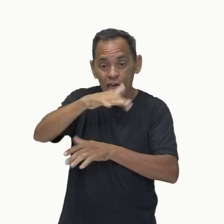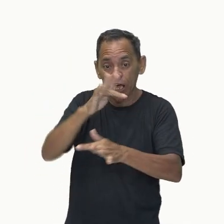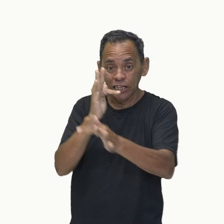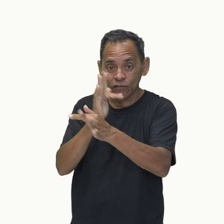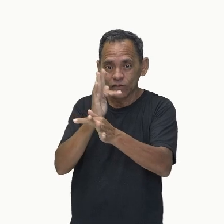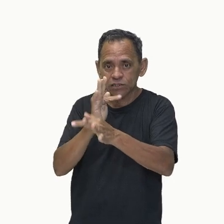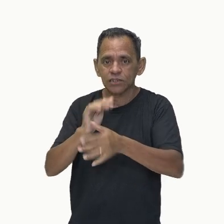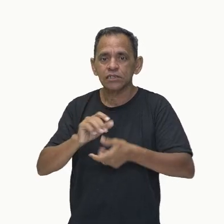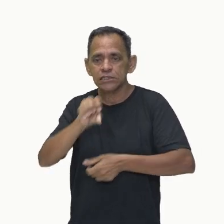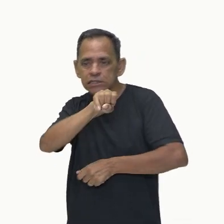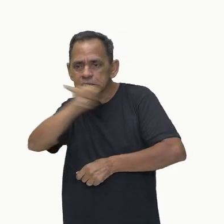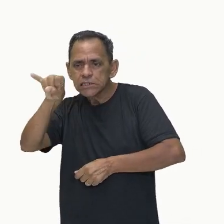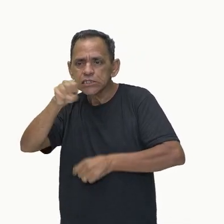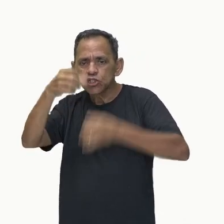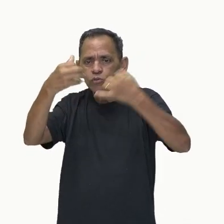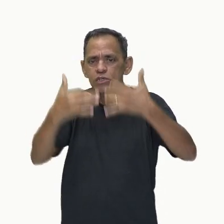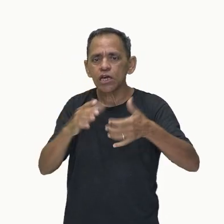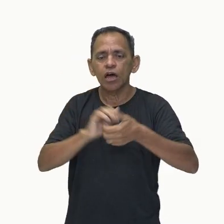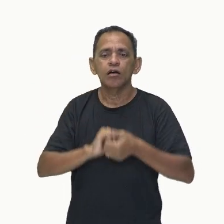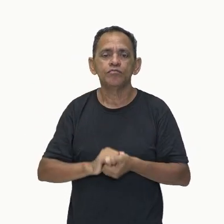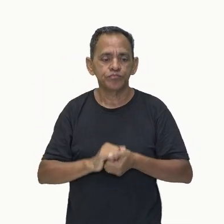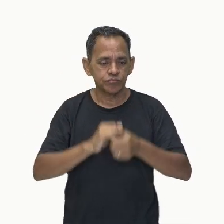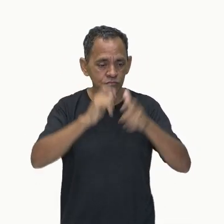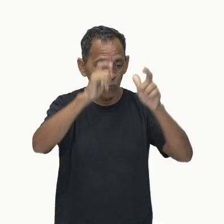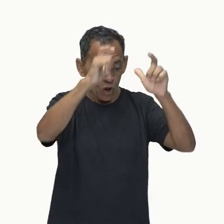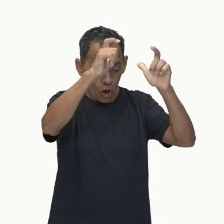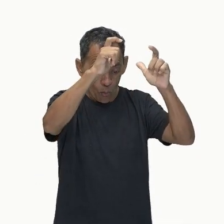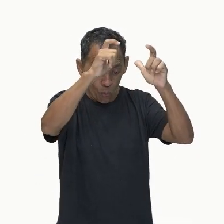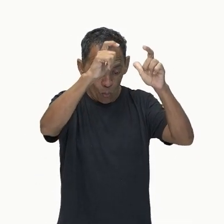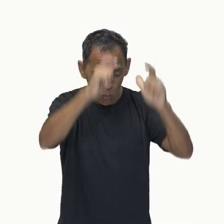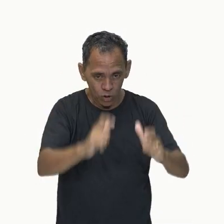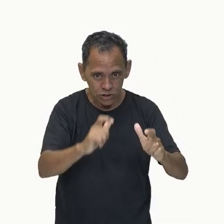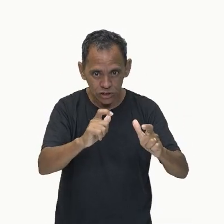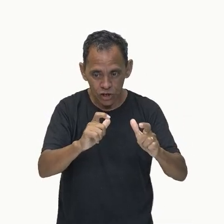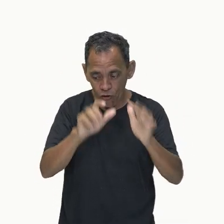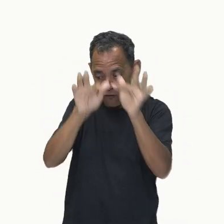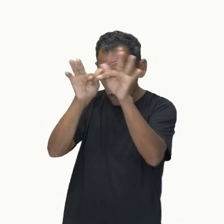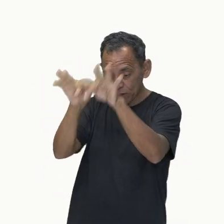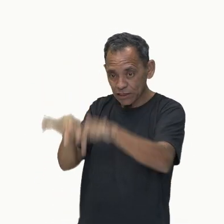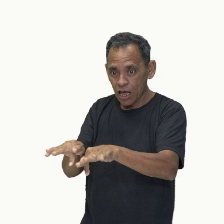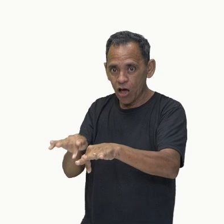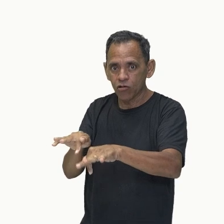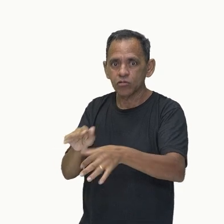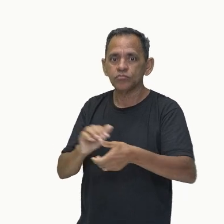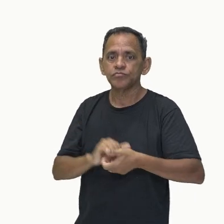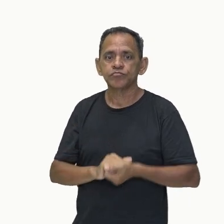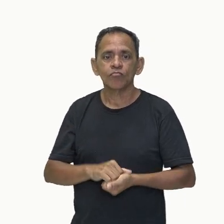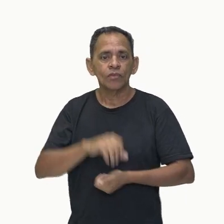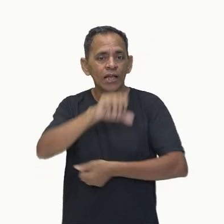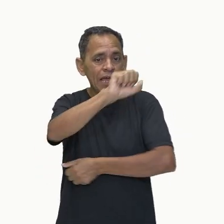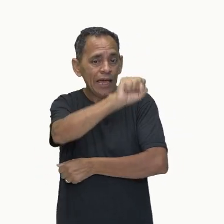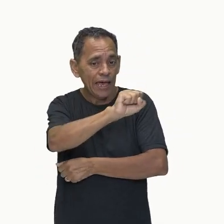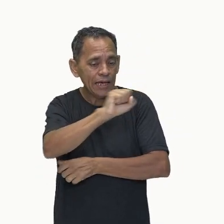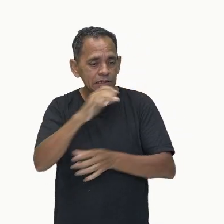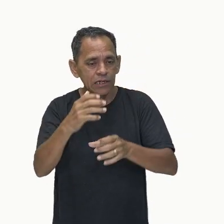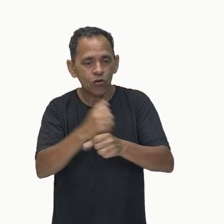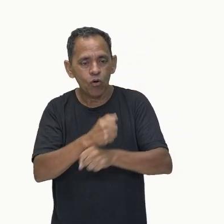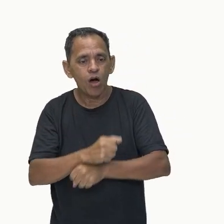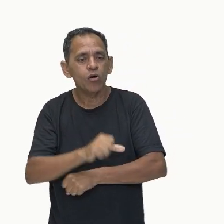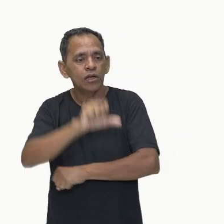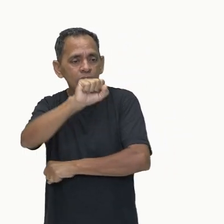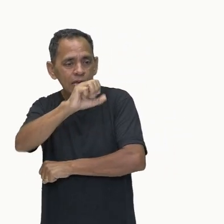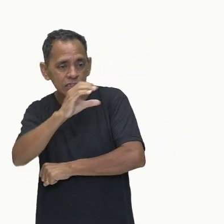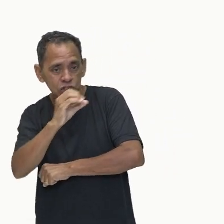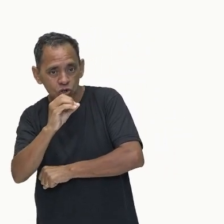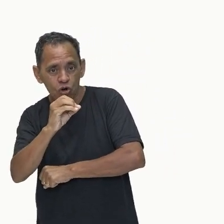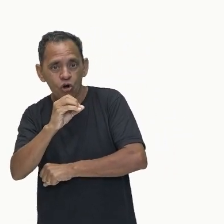Quando eu digo que a posição final, que é esse S aqui, é igual à posição inicial mais